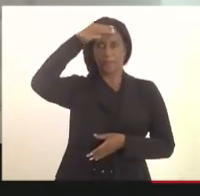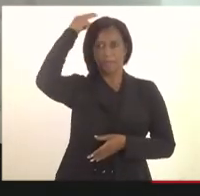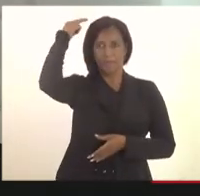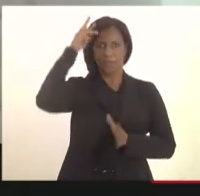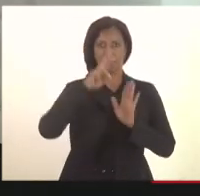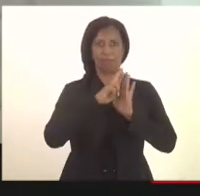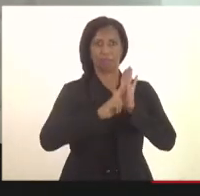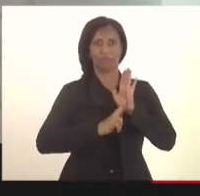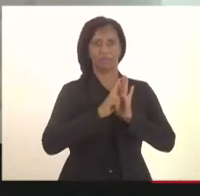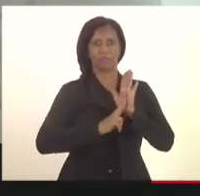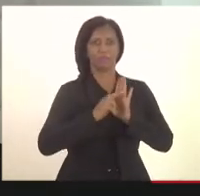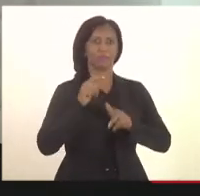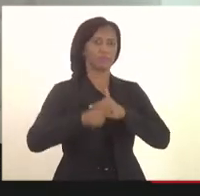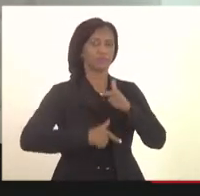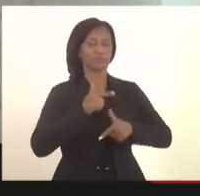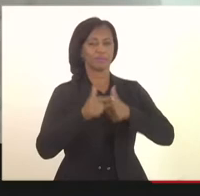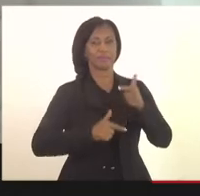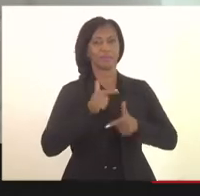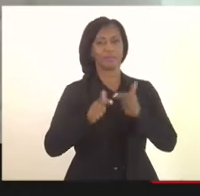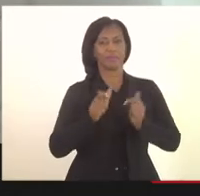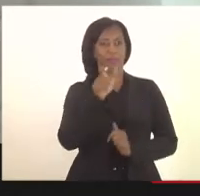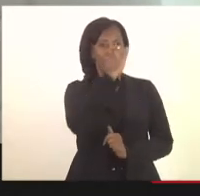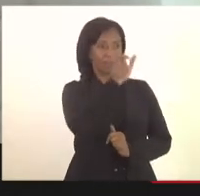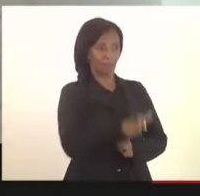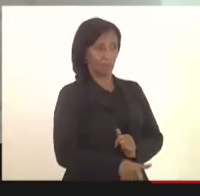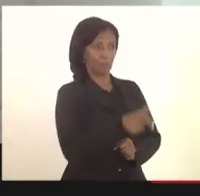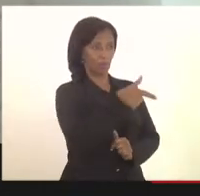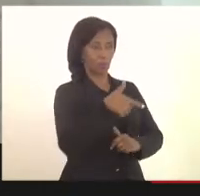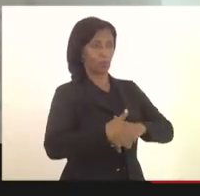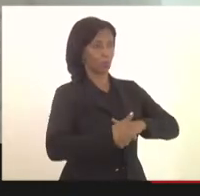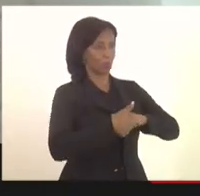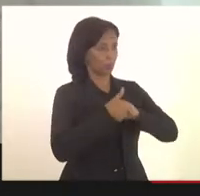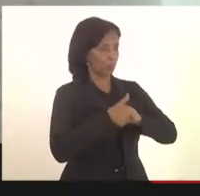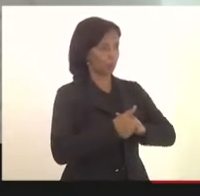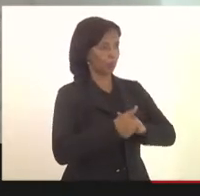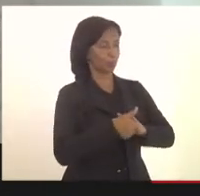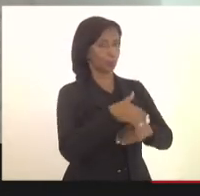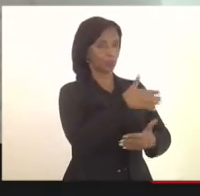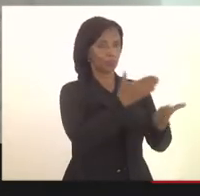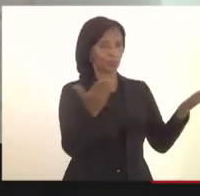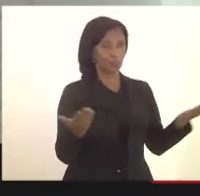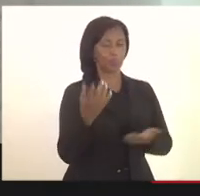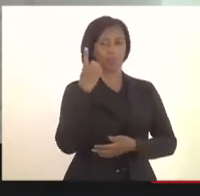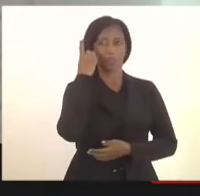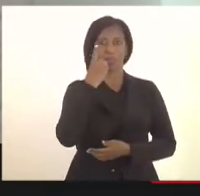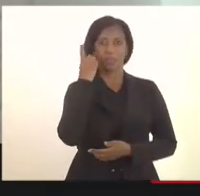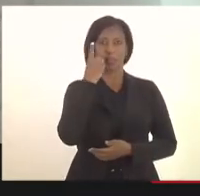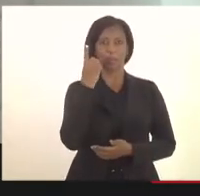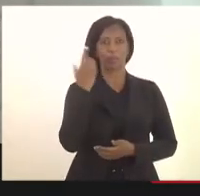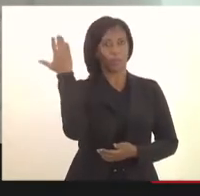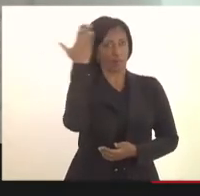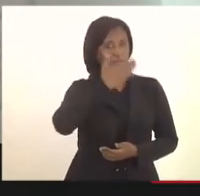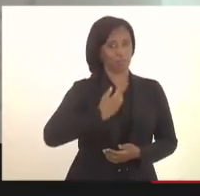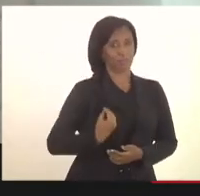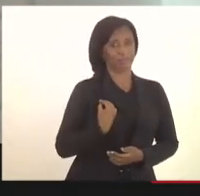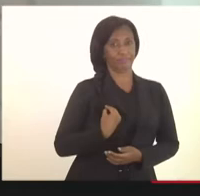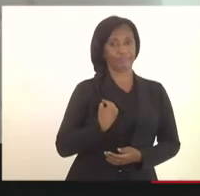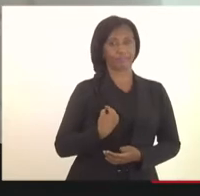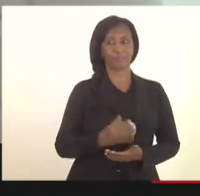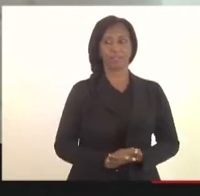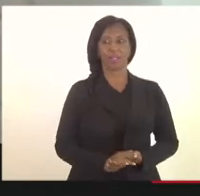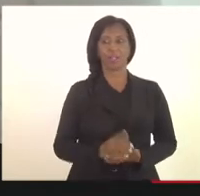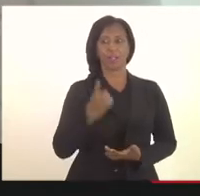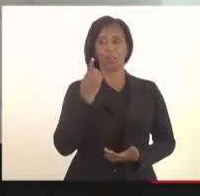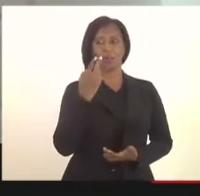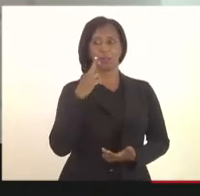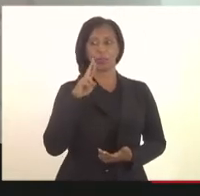trabalhos dessa comissão, na pessoa de quem eu também cumprimento os demais deputados e deputadas presentes, doutora